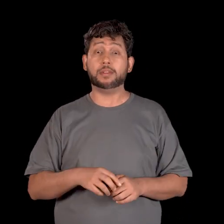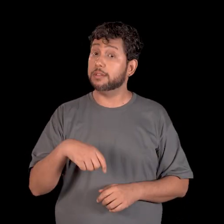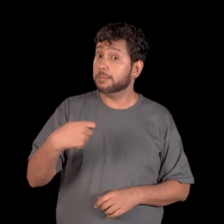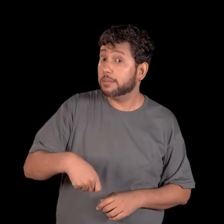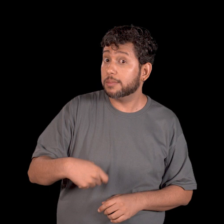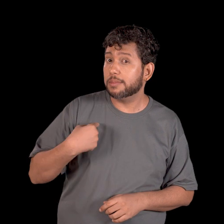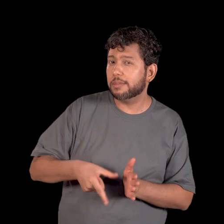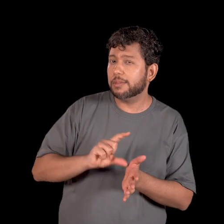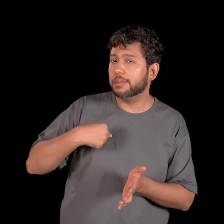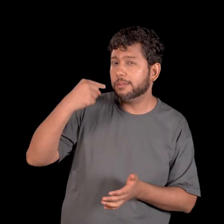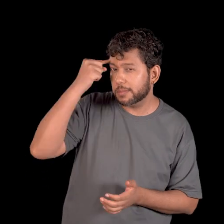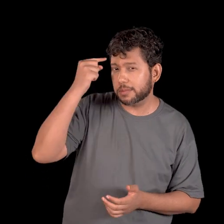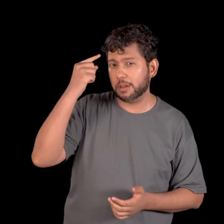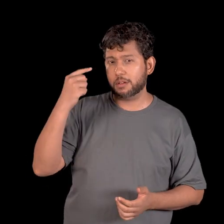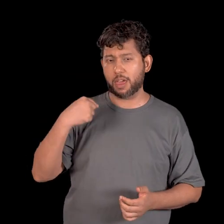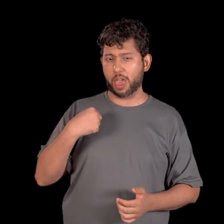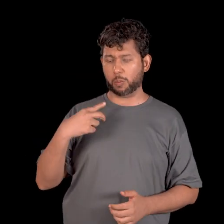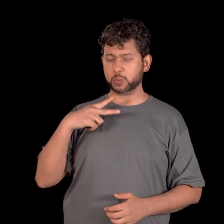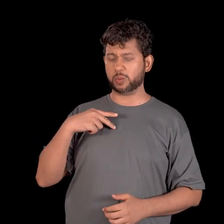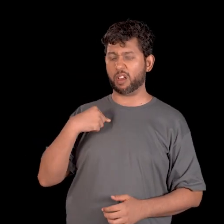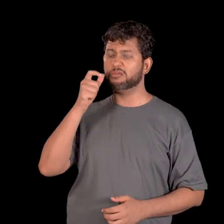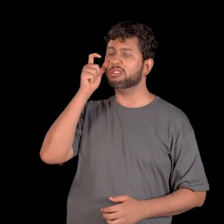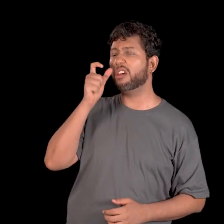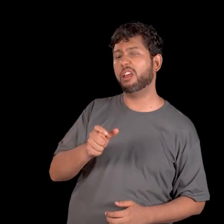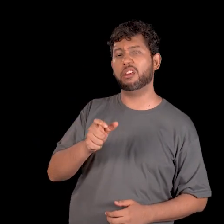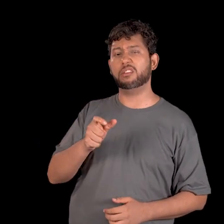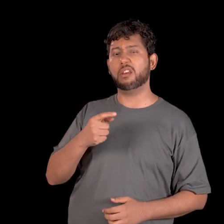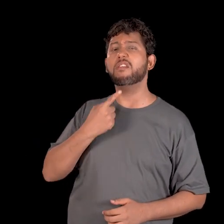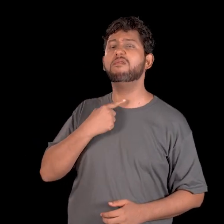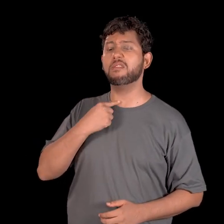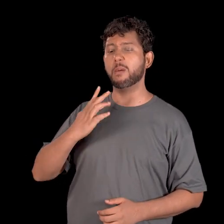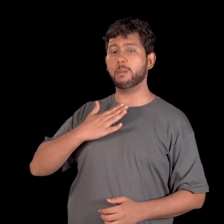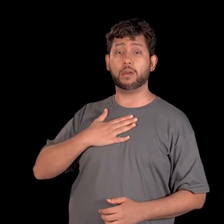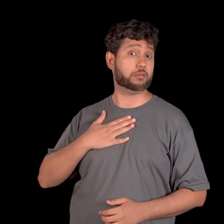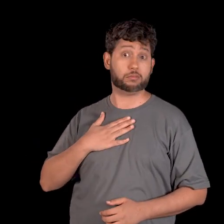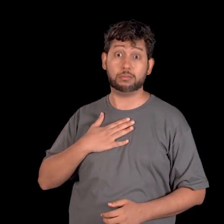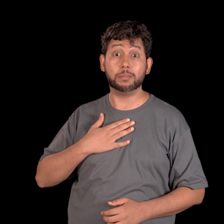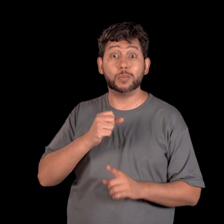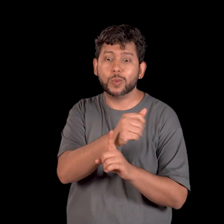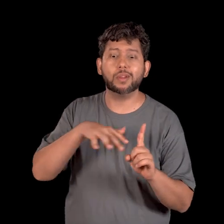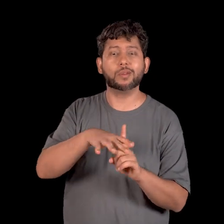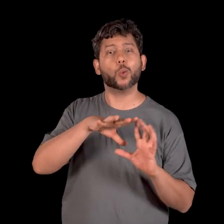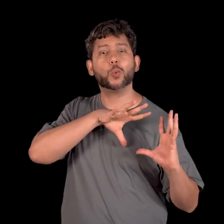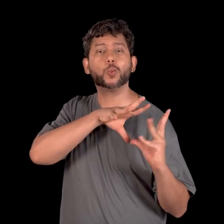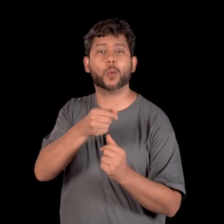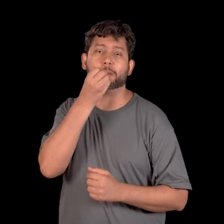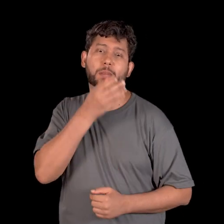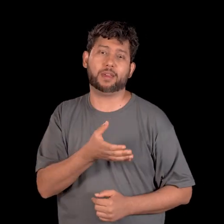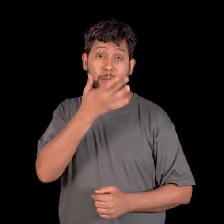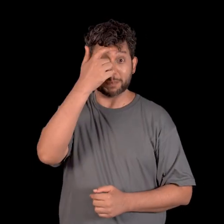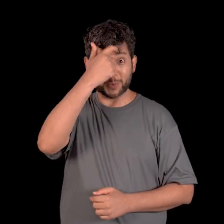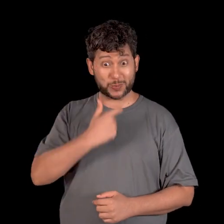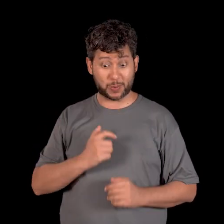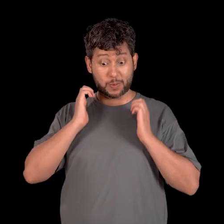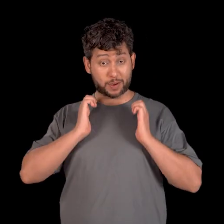situações. Isso quase sempre envolve considerarmos não apenas nossos interesses pessoais, mas o bem-estar do próximo e da sociedade como